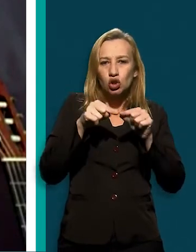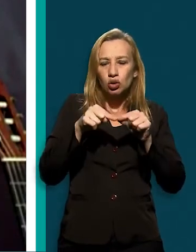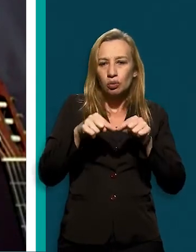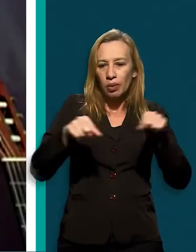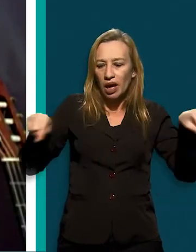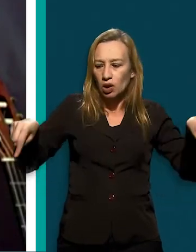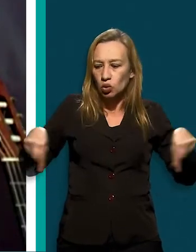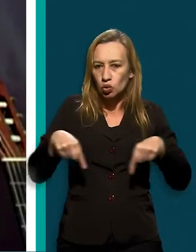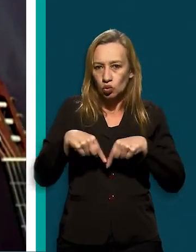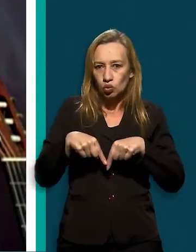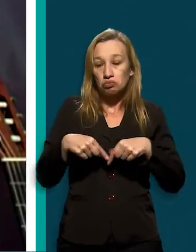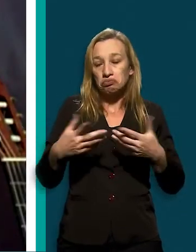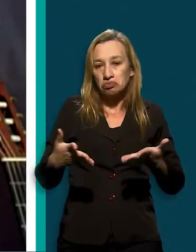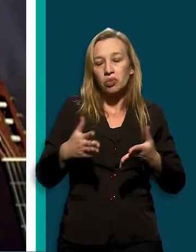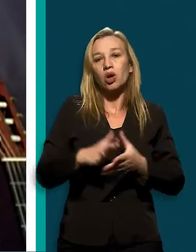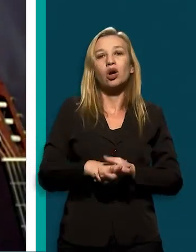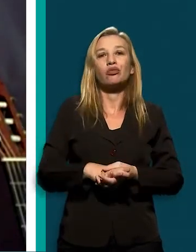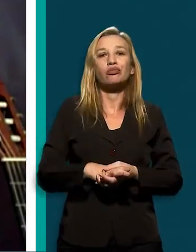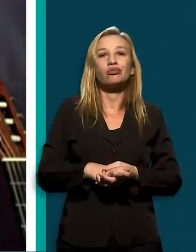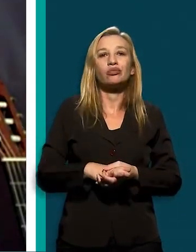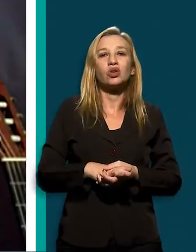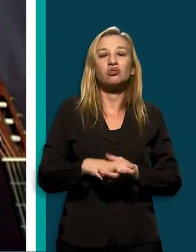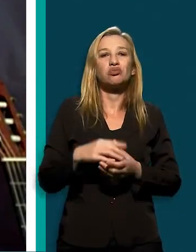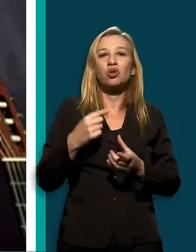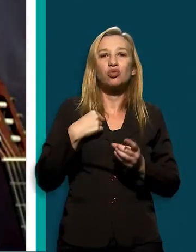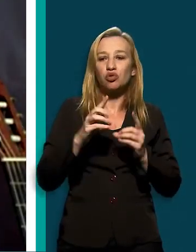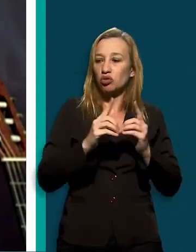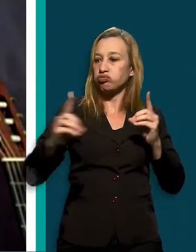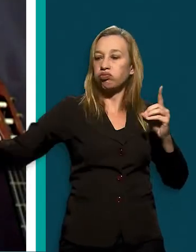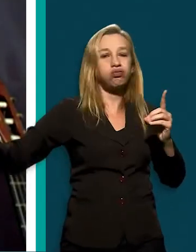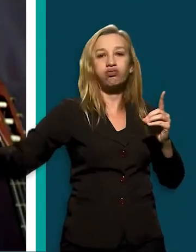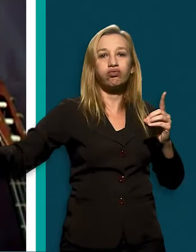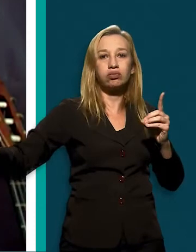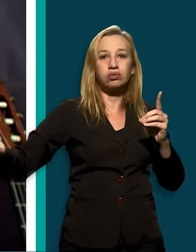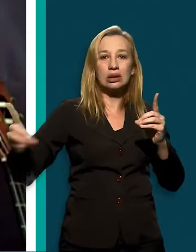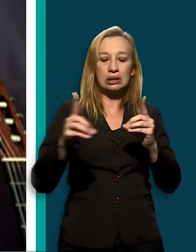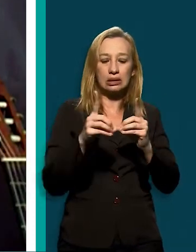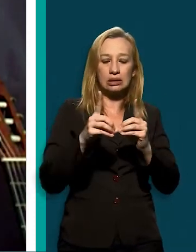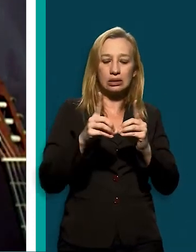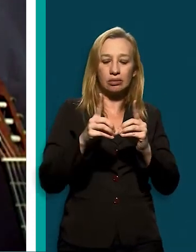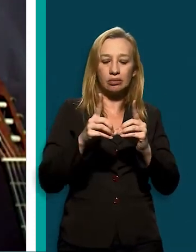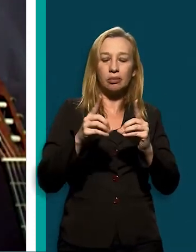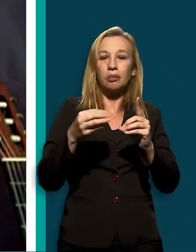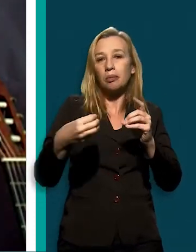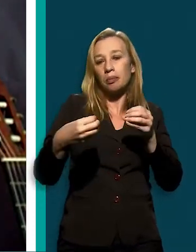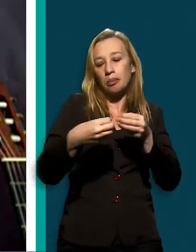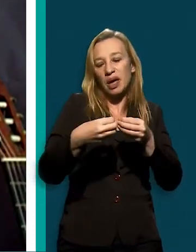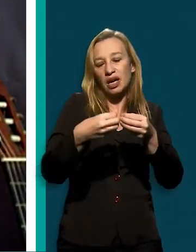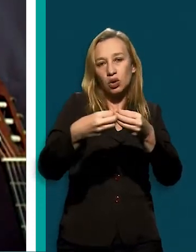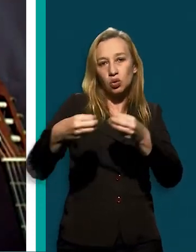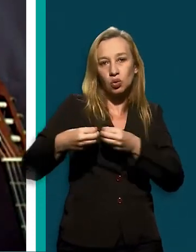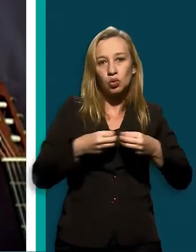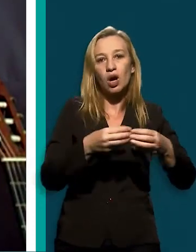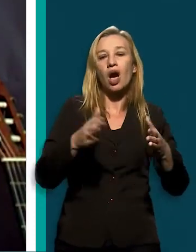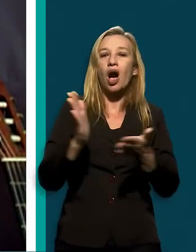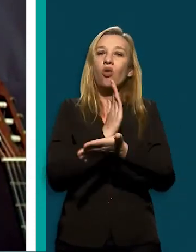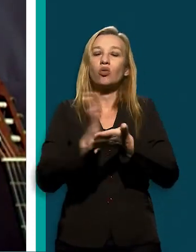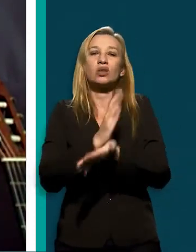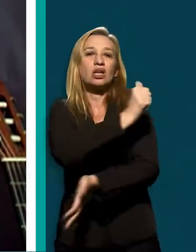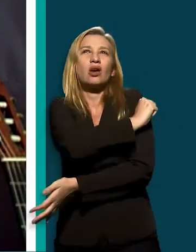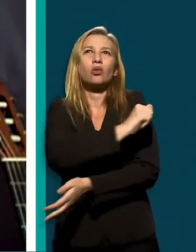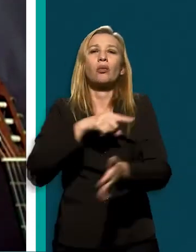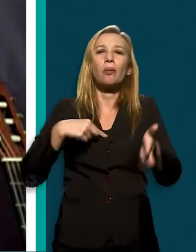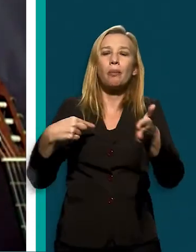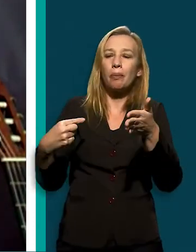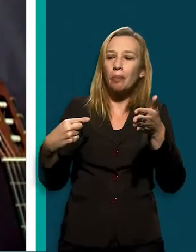de 2 metros quadrados. Então, assim, eu não fico tão distante dos alunos. Então, assim, até alguns alunos me perguntam,